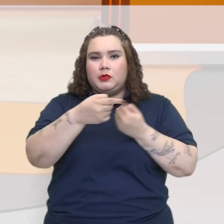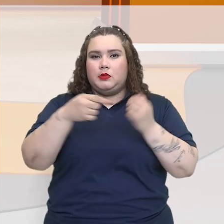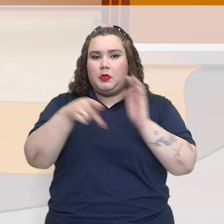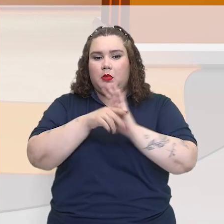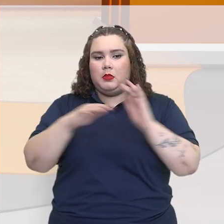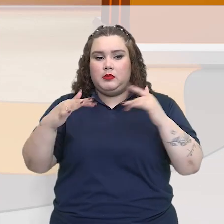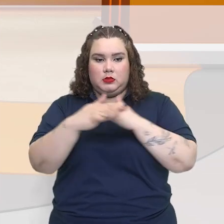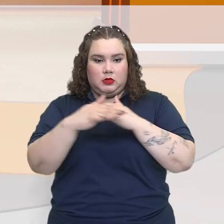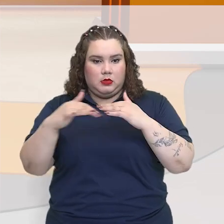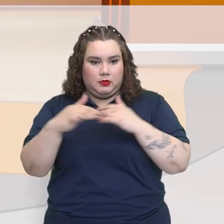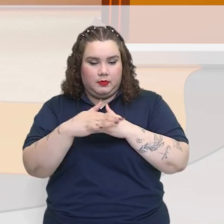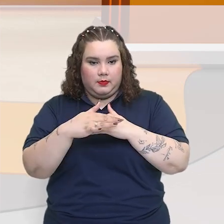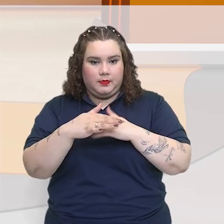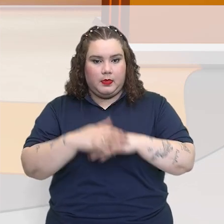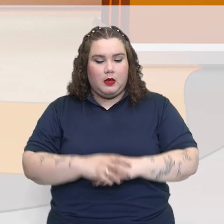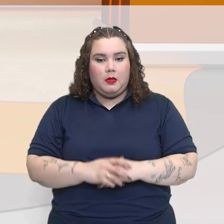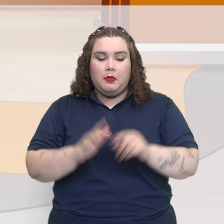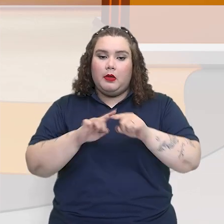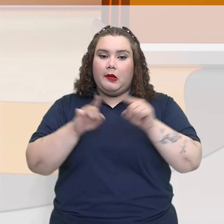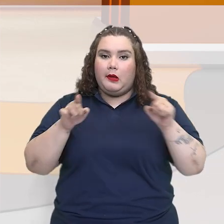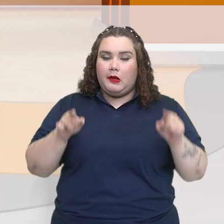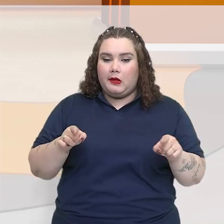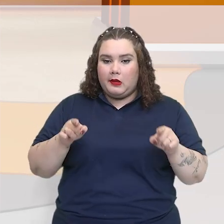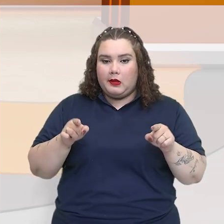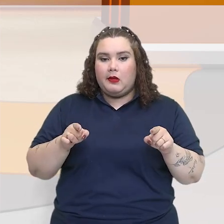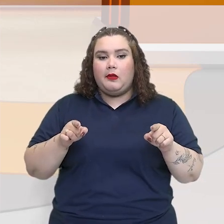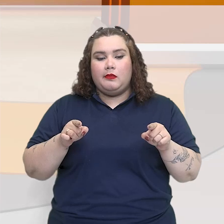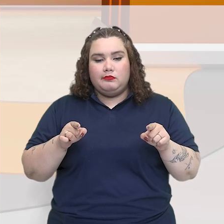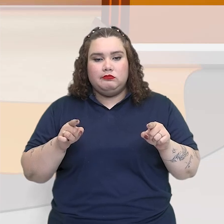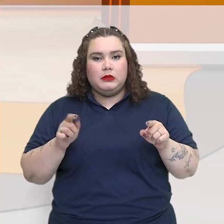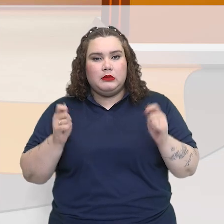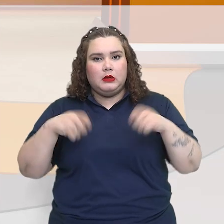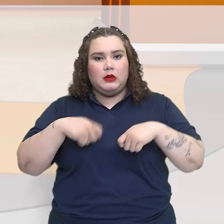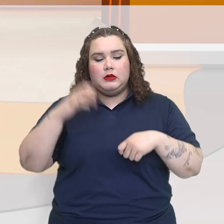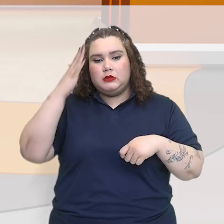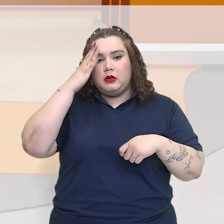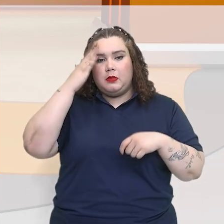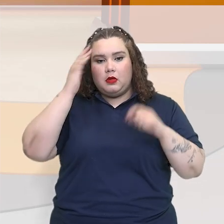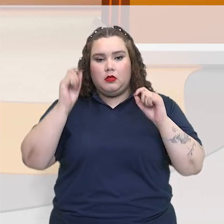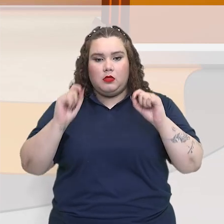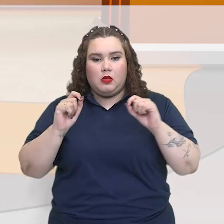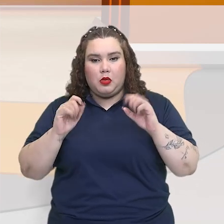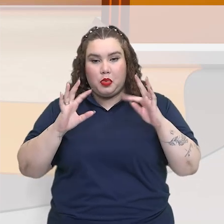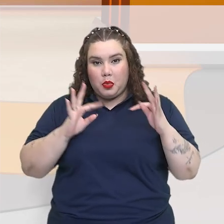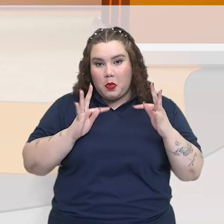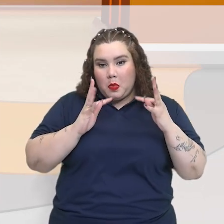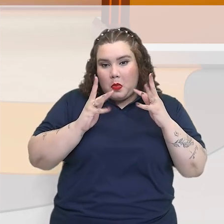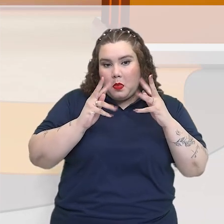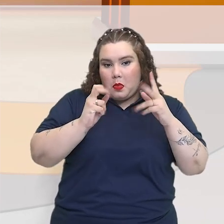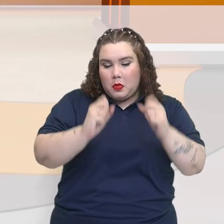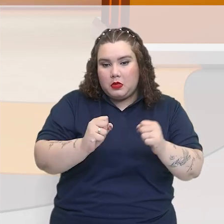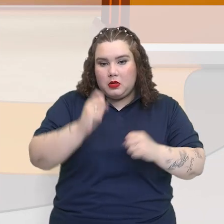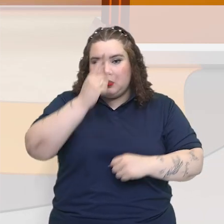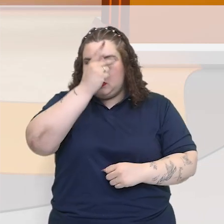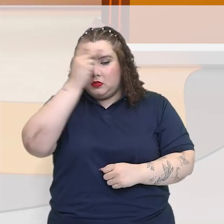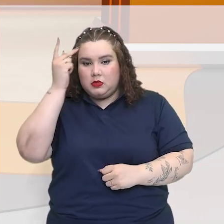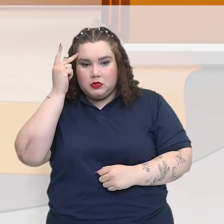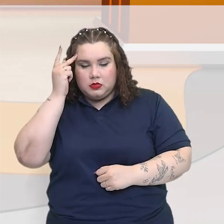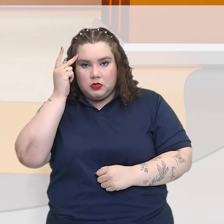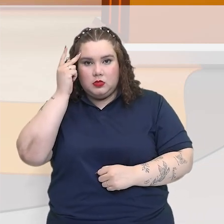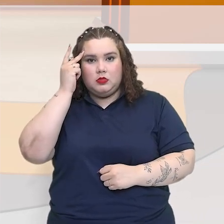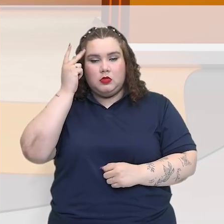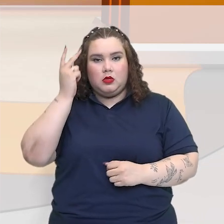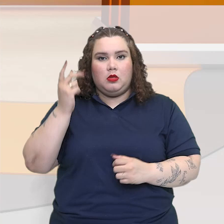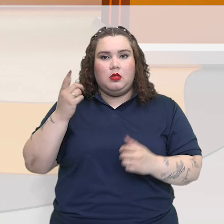cidade. Porém, né, vale ressaltar que nem todo mundo não